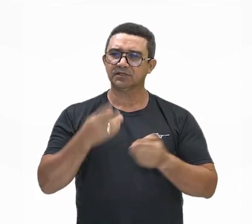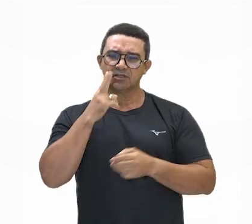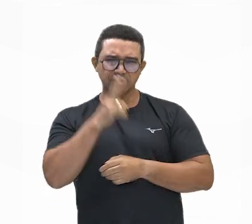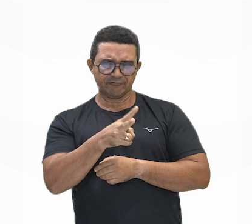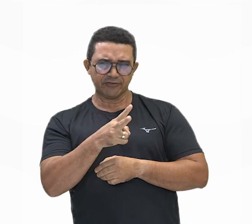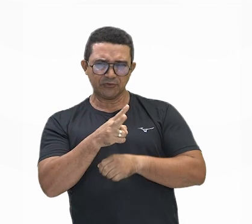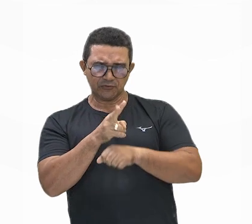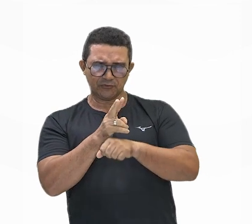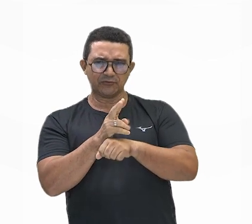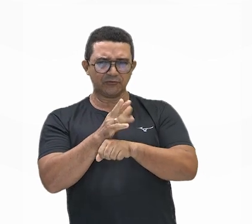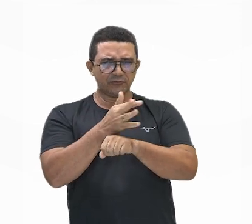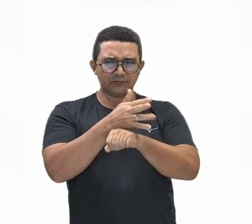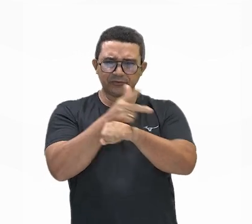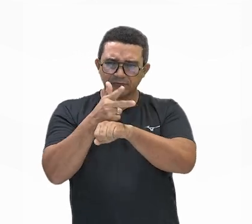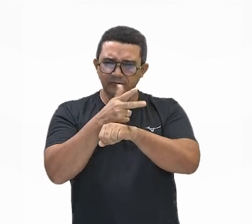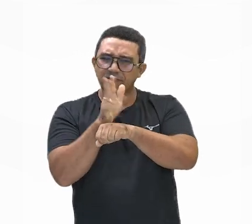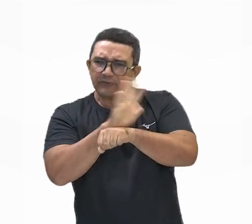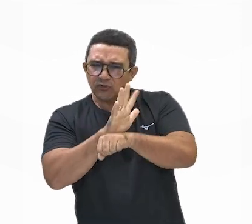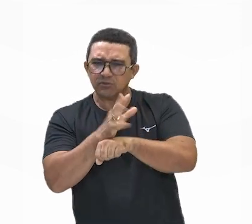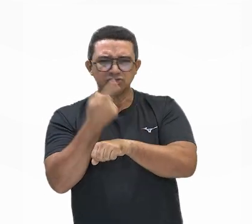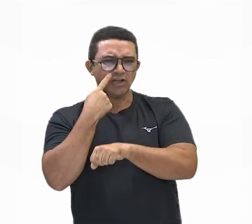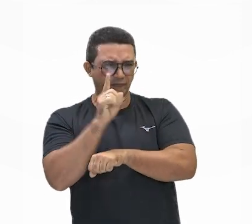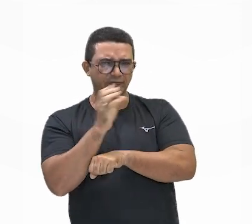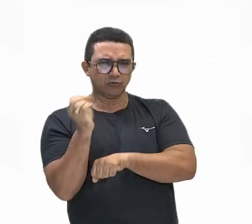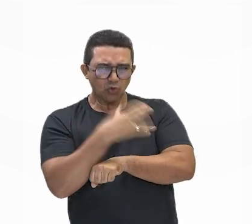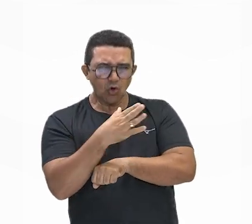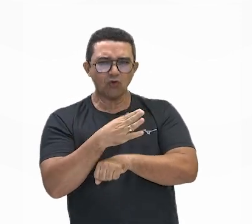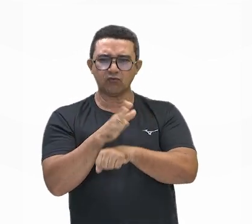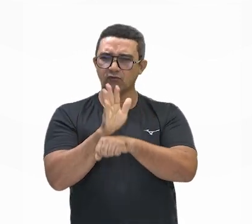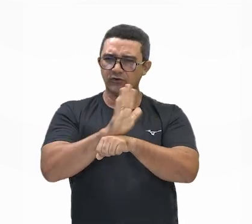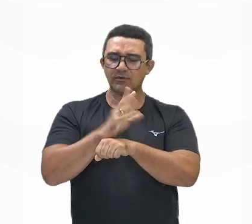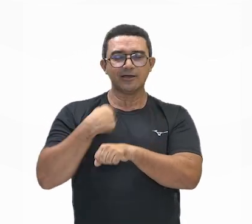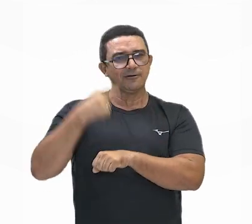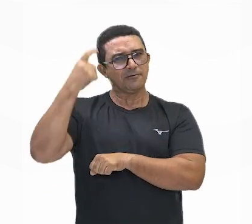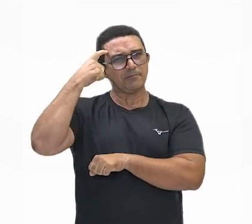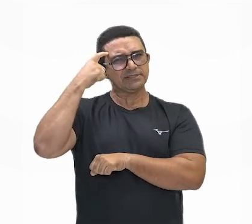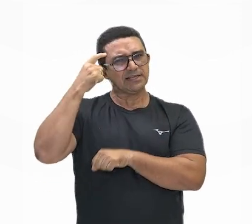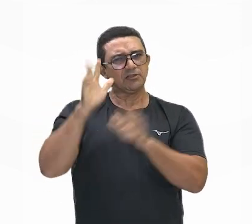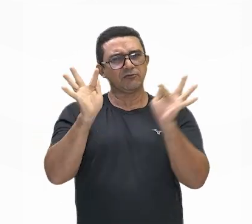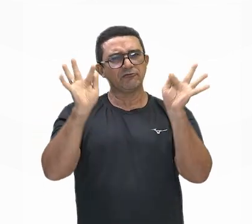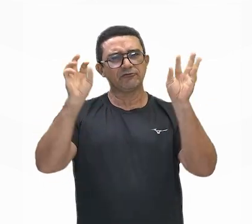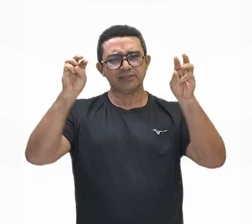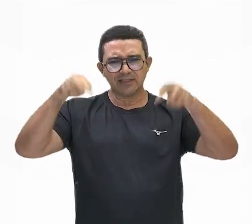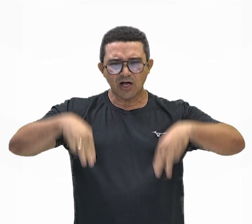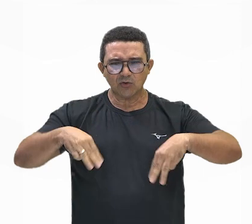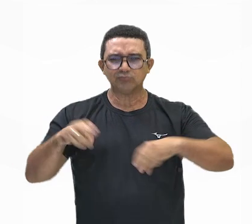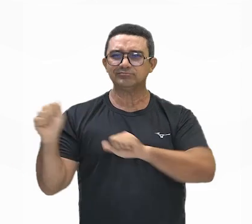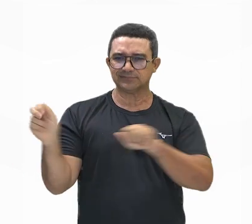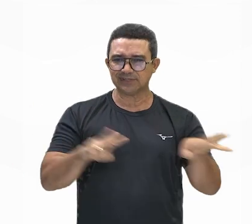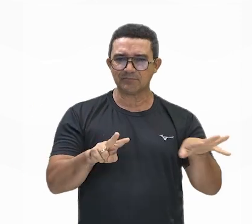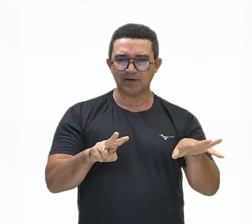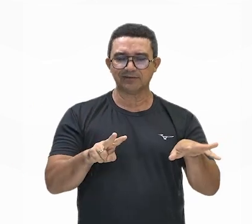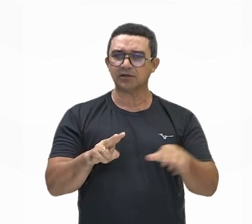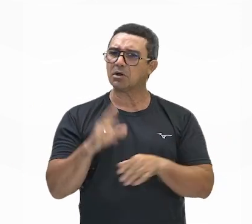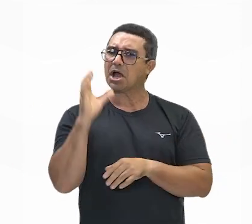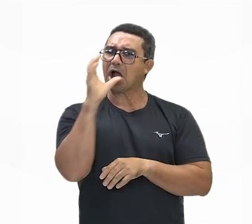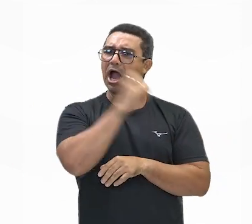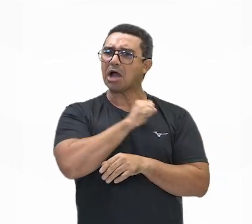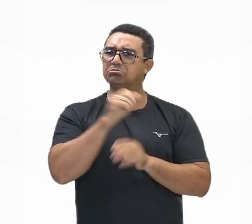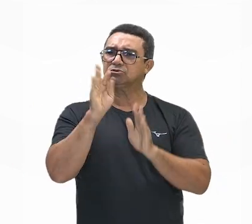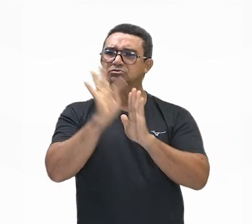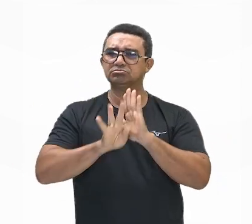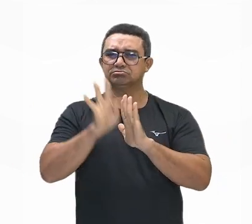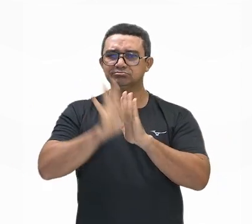novo filme? Eu estou pensando em assistir nesse final de semana. Então, uma mensagem curta, direta, né?